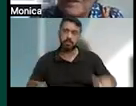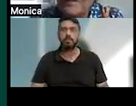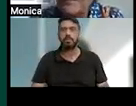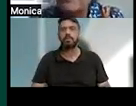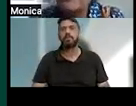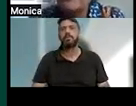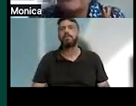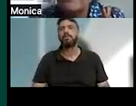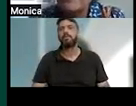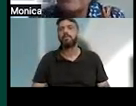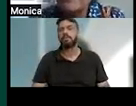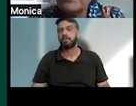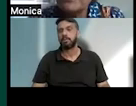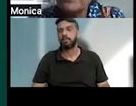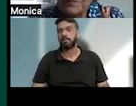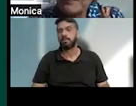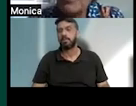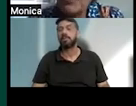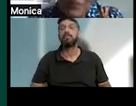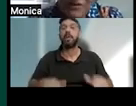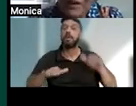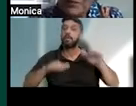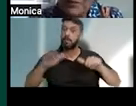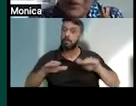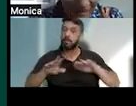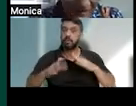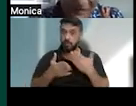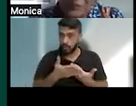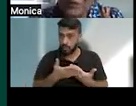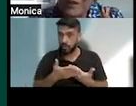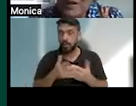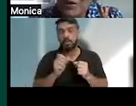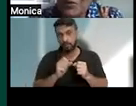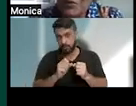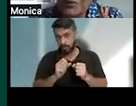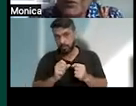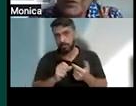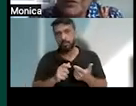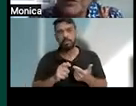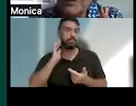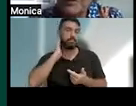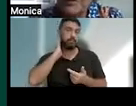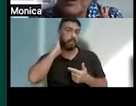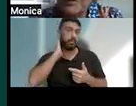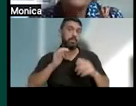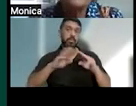que está sendo posto pela escola ou pelo museu, o que for.